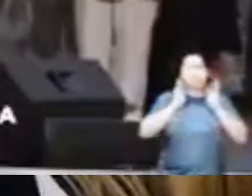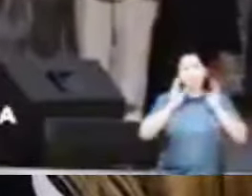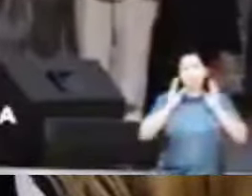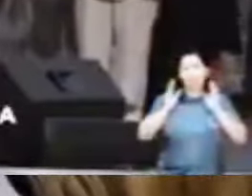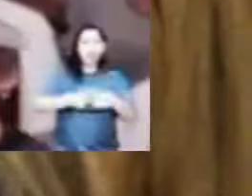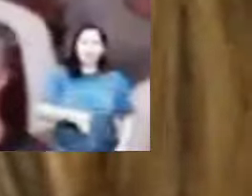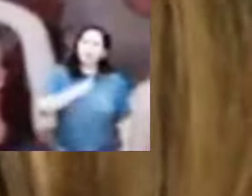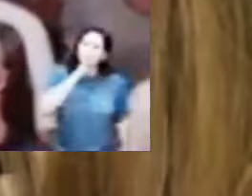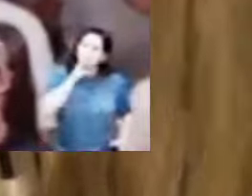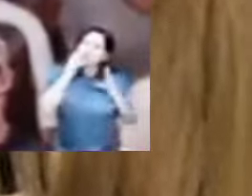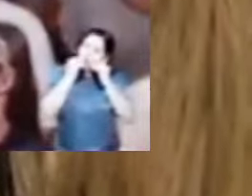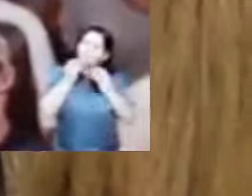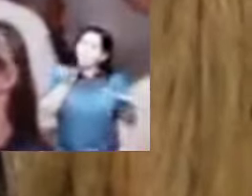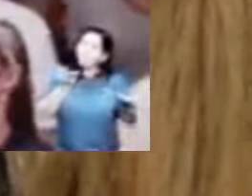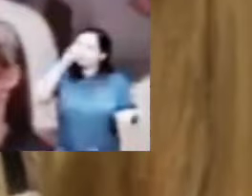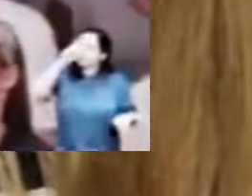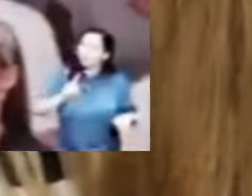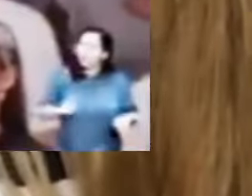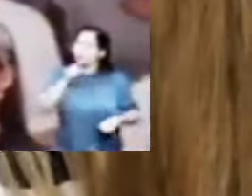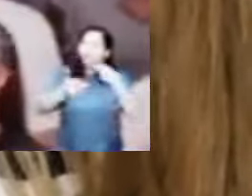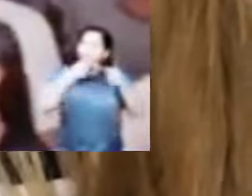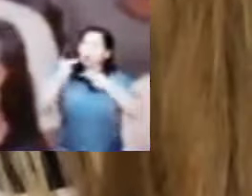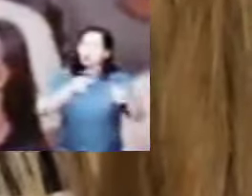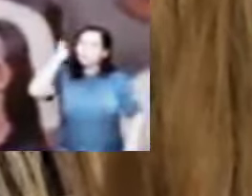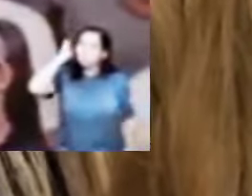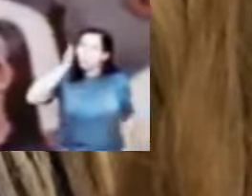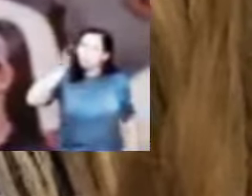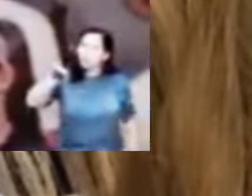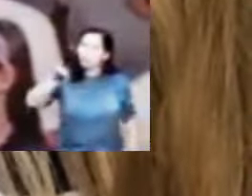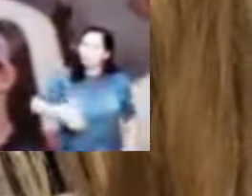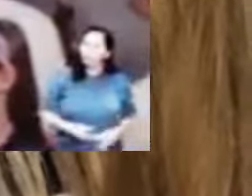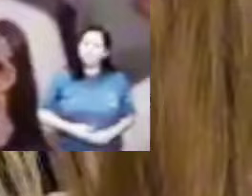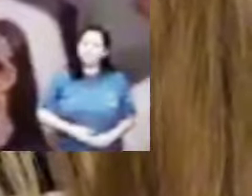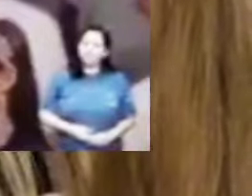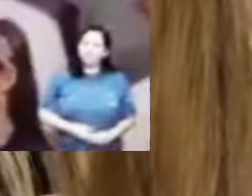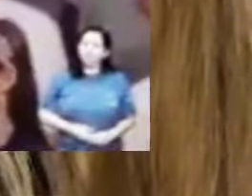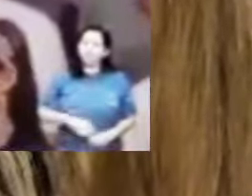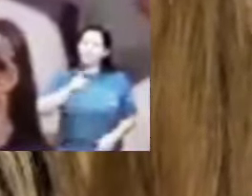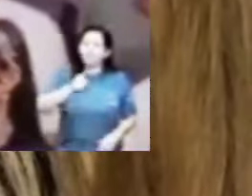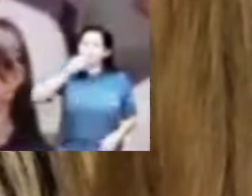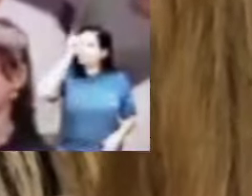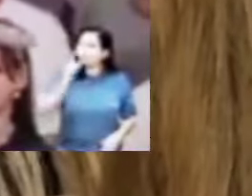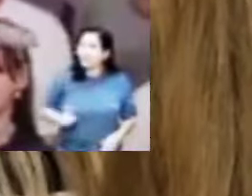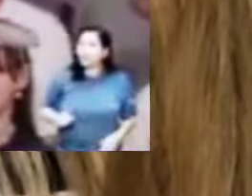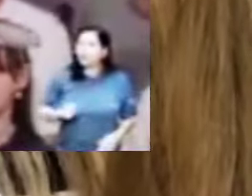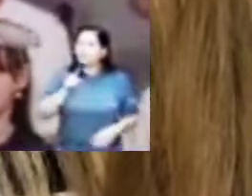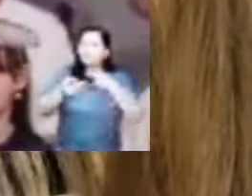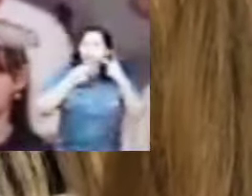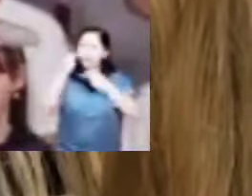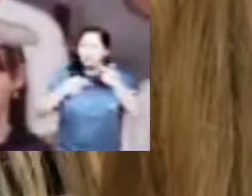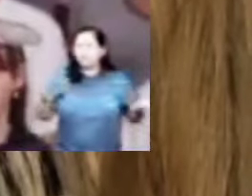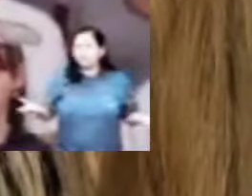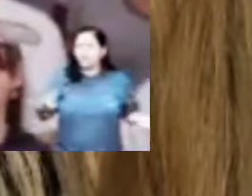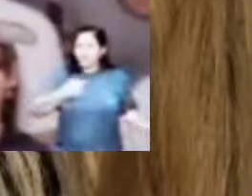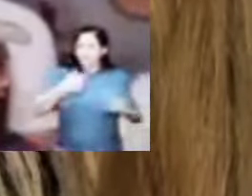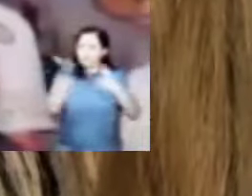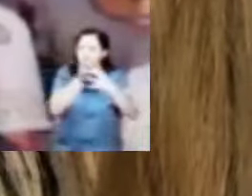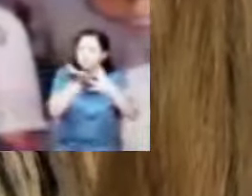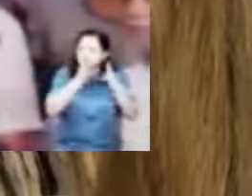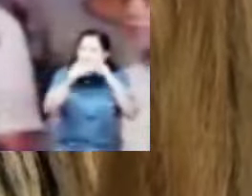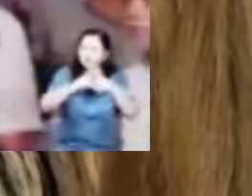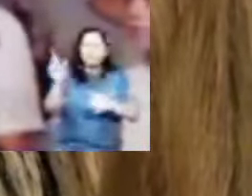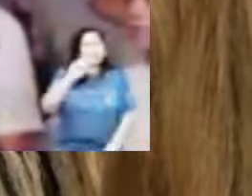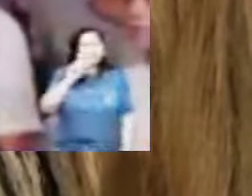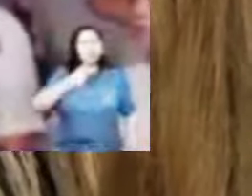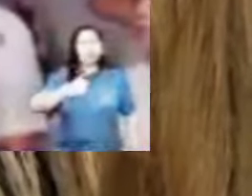Bora ver o vídeo aí. Você não sabe o que, que você tá falando, estúpido, ou bobalhão. Você não sabe o que, que você tá falando, rapaz. Eu tô orientando um